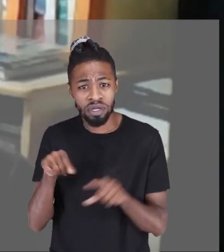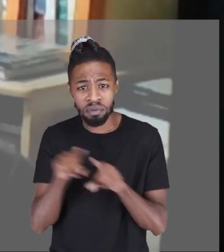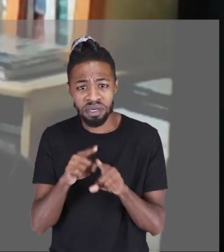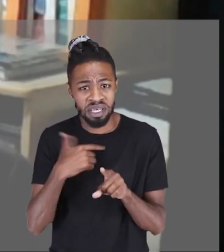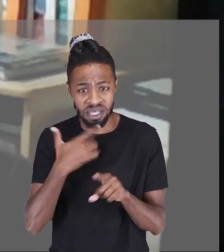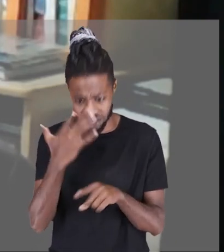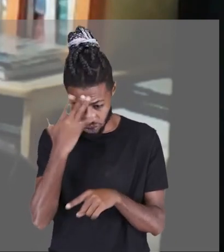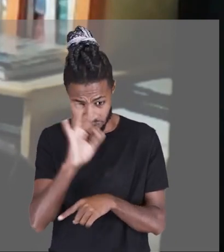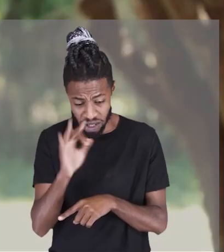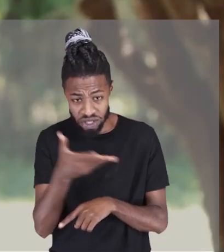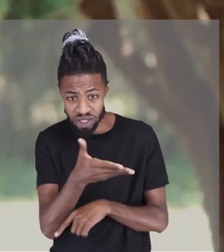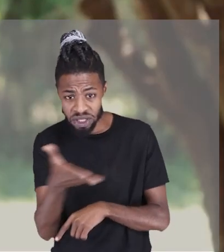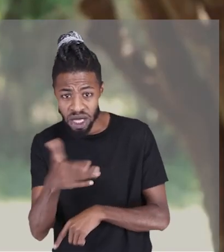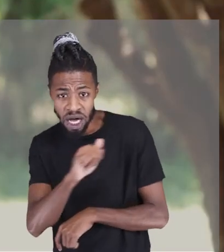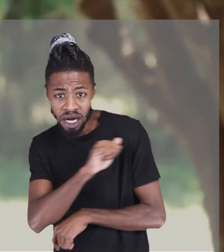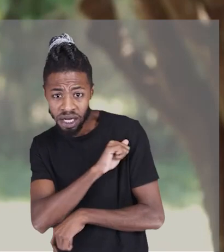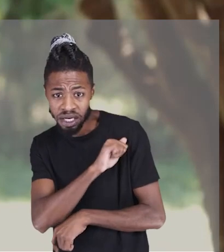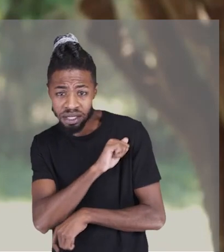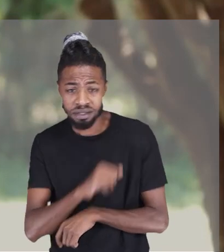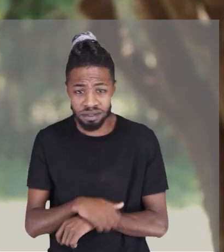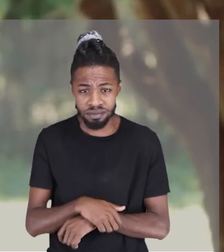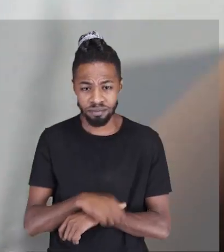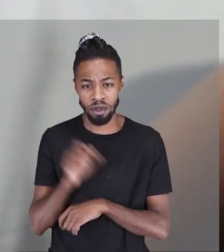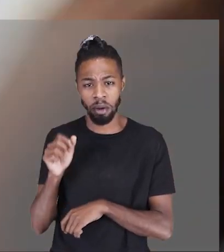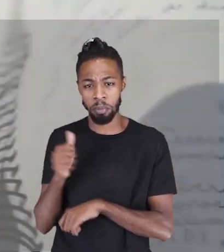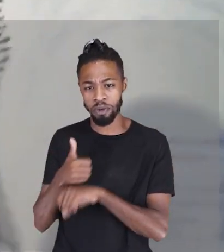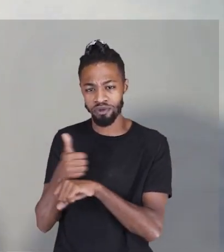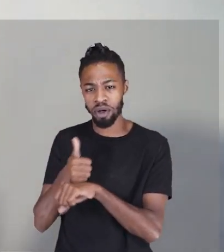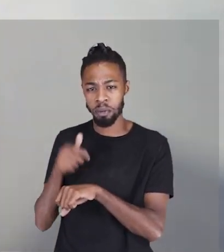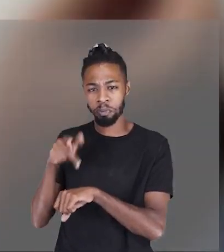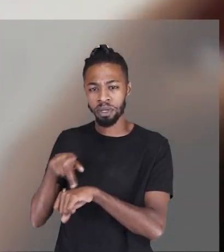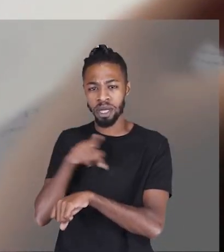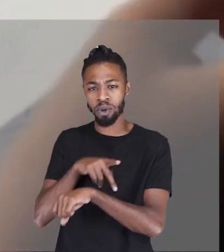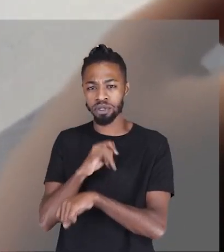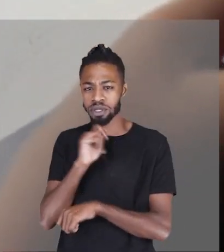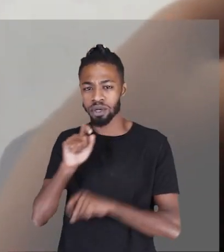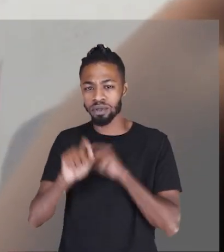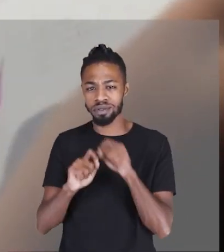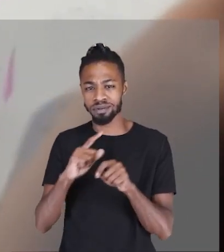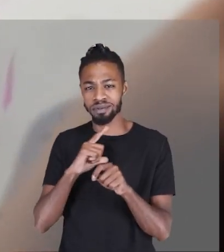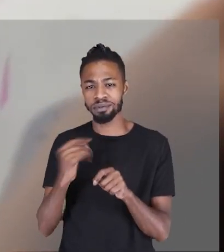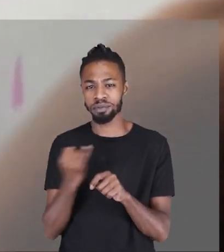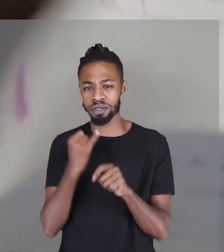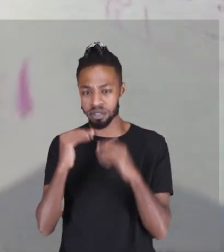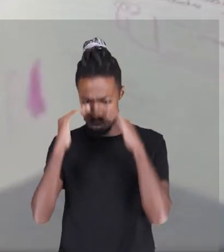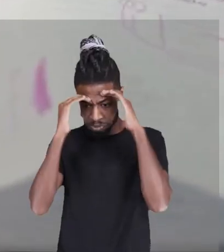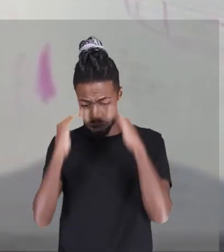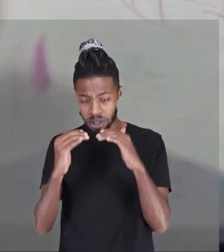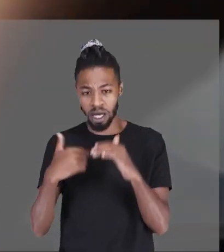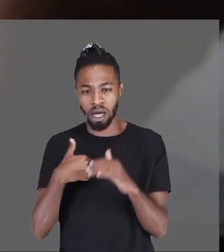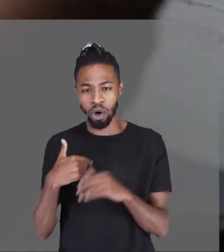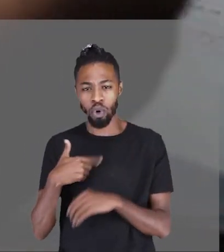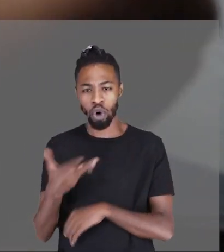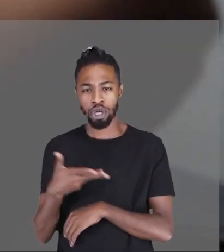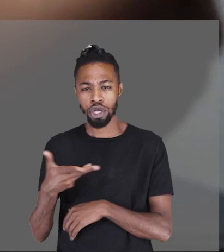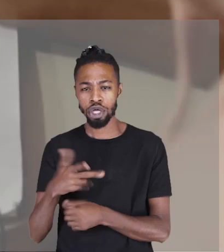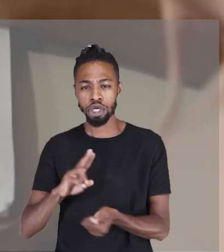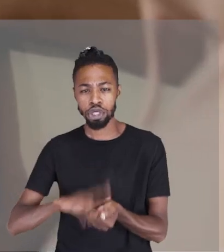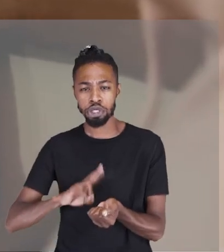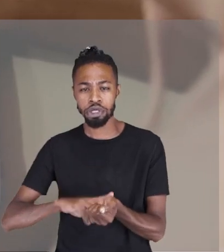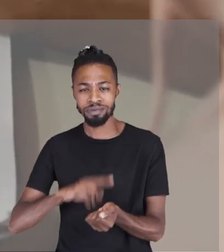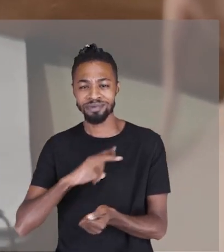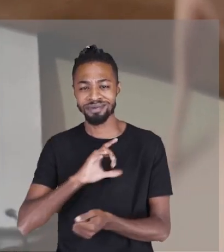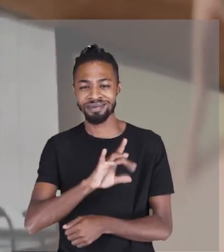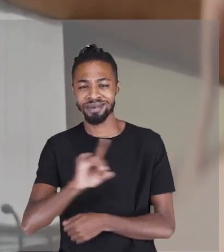criança que está na frente dele. Profissionais da pedagogia são treinados para respeitar os ritmos, para fazer uma avaliação mais global